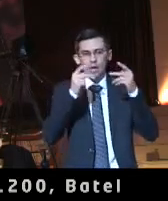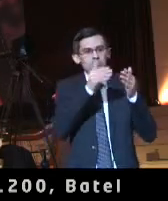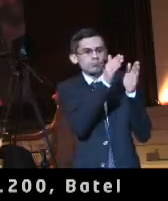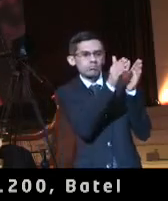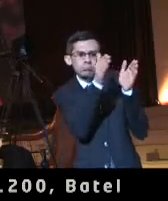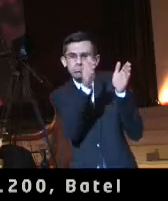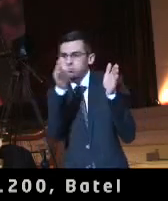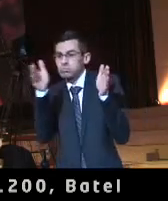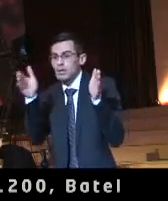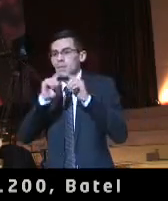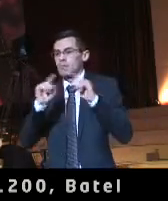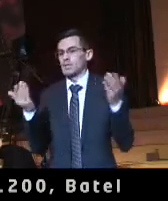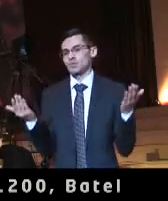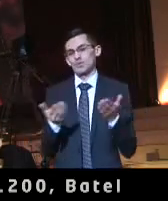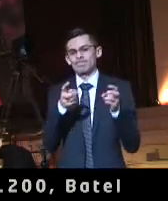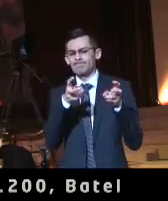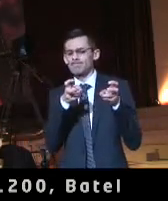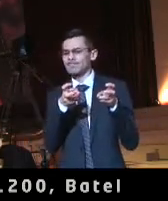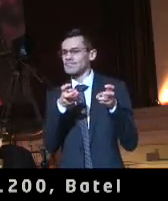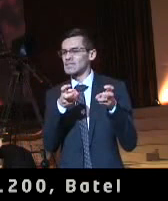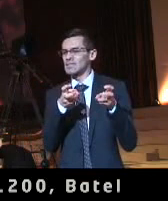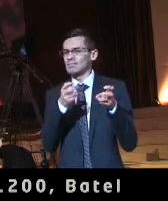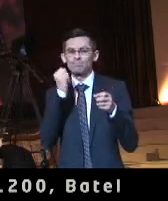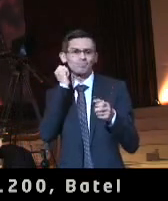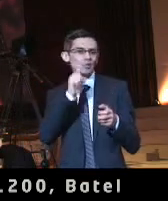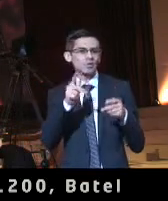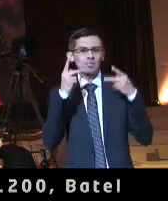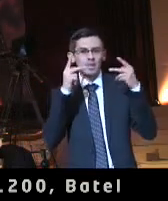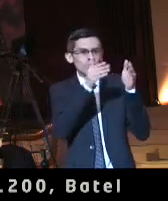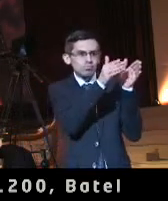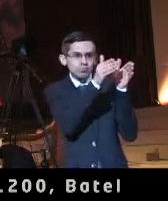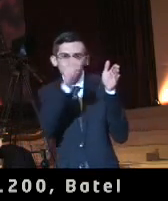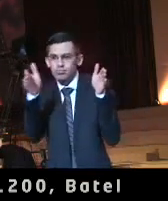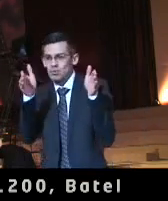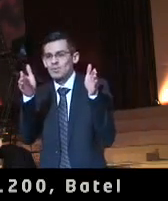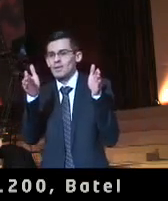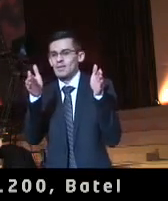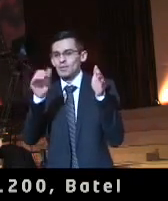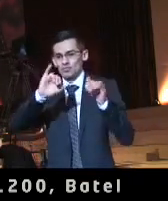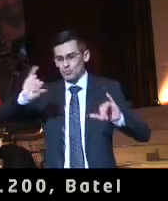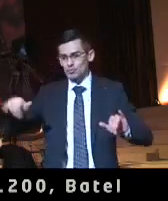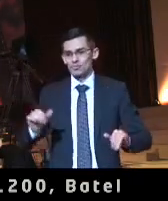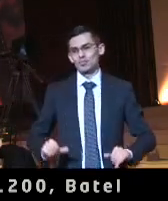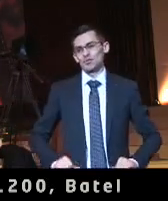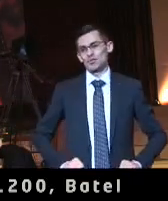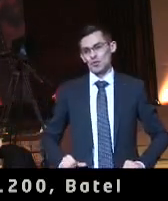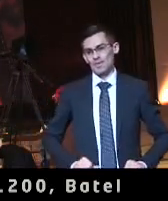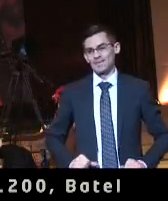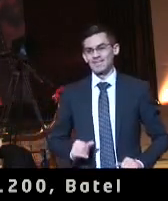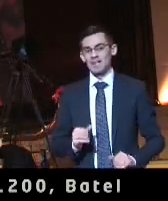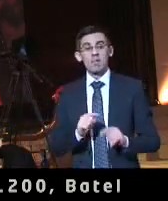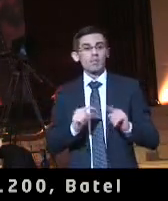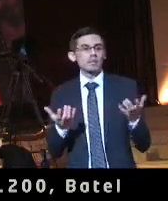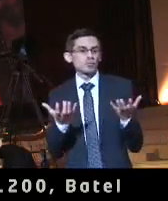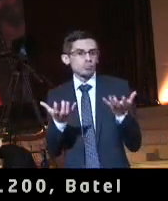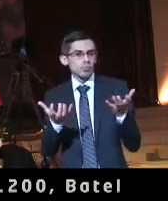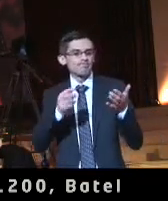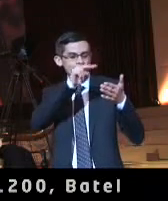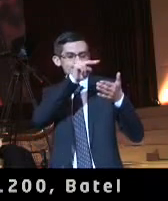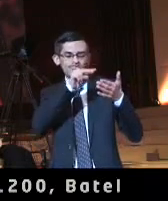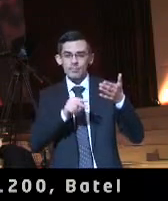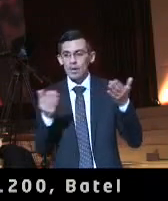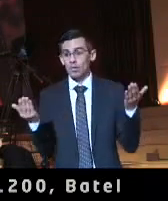livro, mas eu percebi que eu não iria conseguir pregar dessa maneira no livro de Jó. E eu queria então olhar para